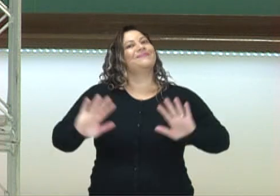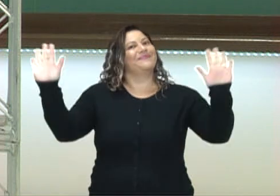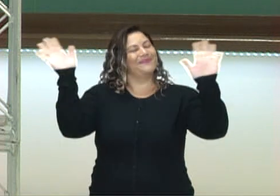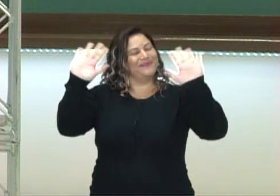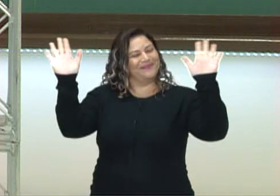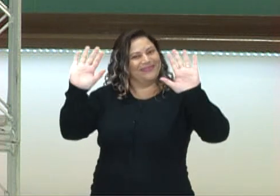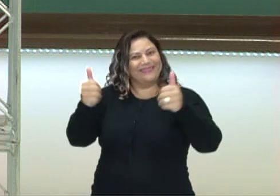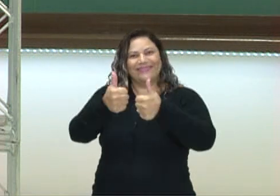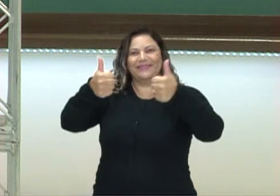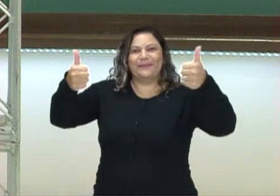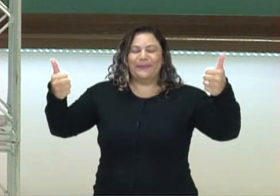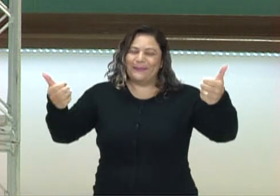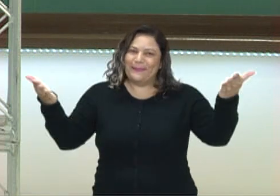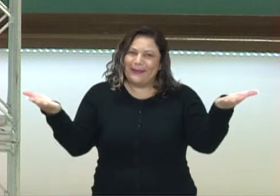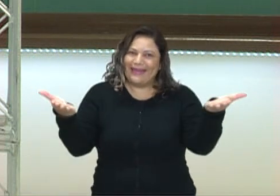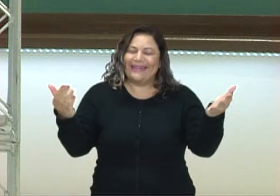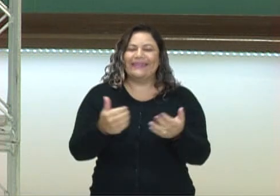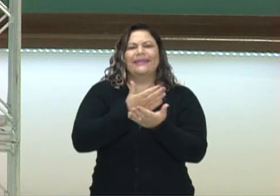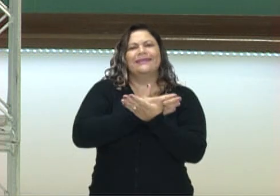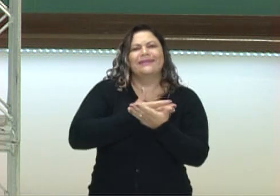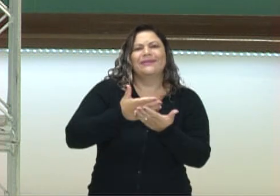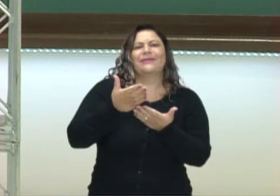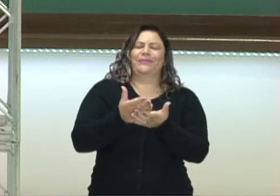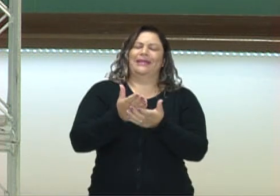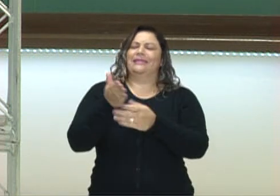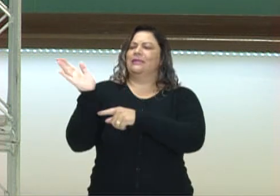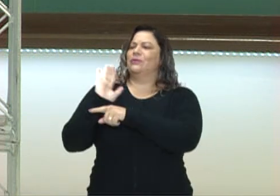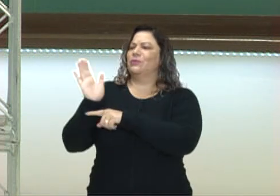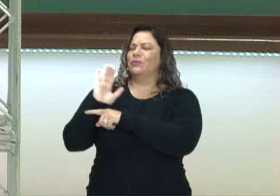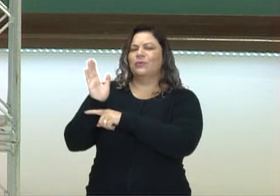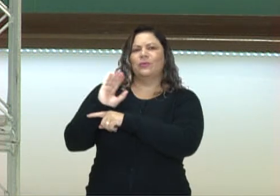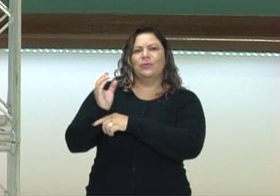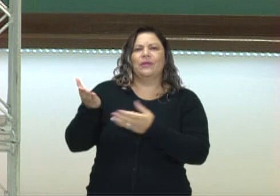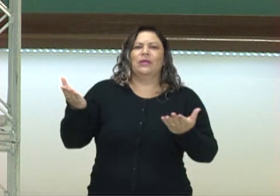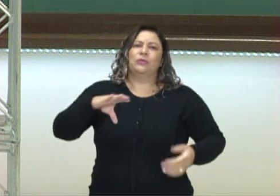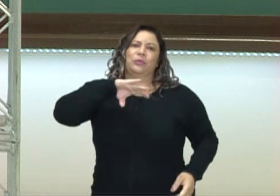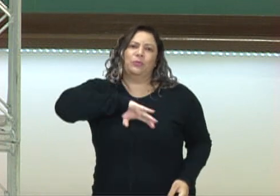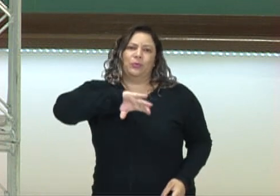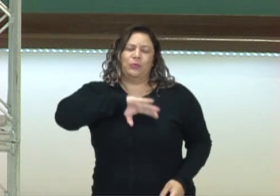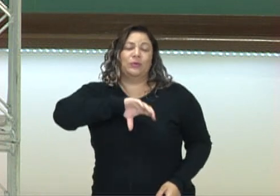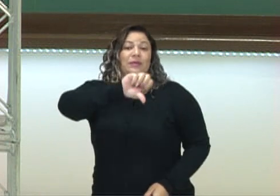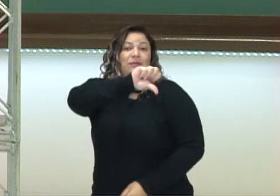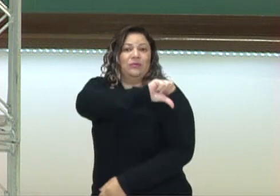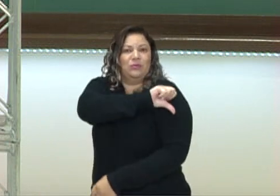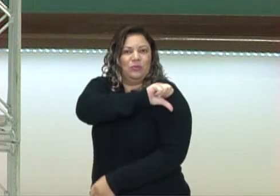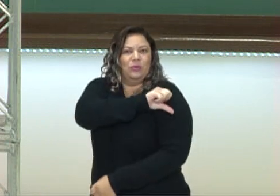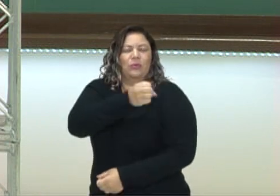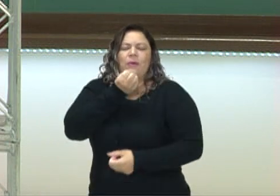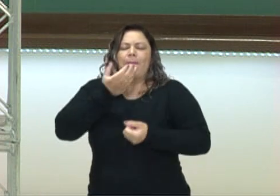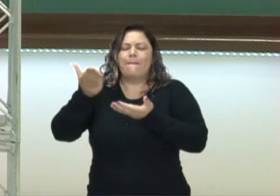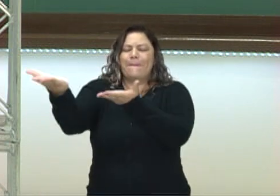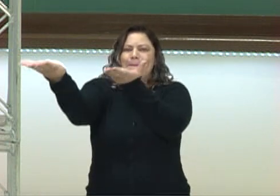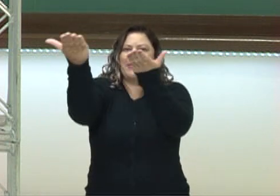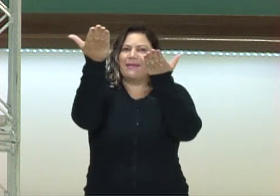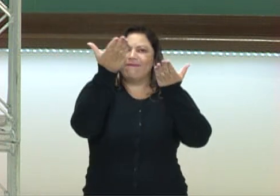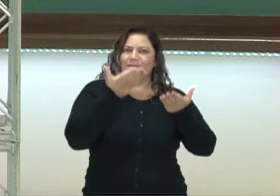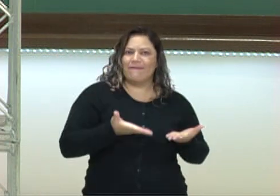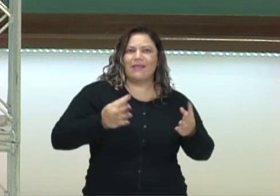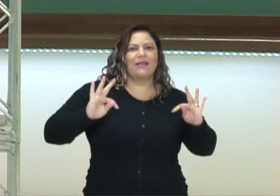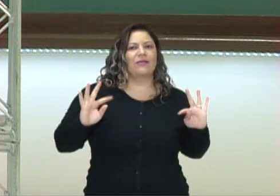Fala galera, beleza? Estamos começando o nosso vídeo de língua portuguesa do nono ano. Seja bem-vindo, seja